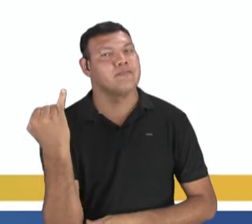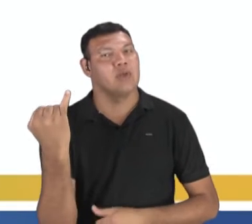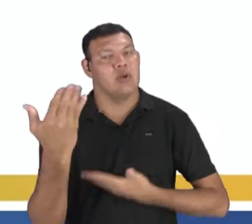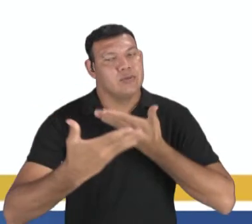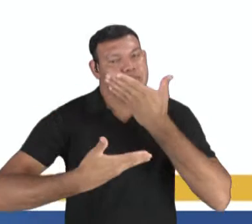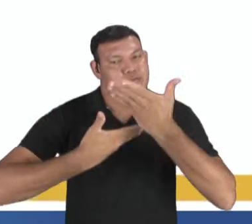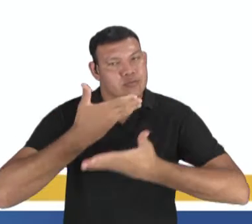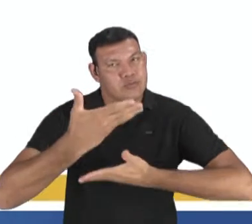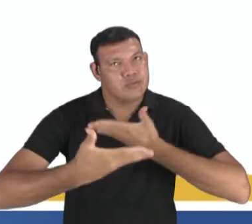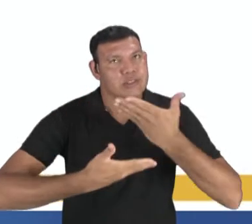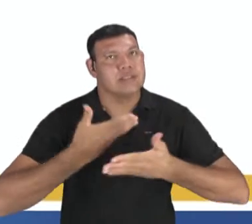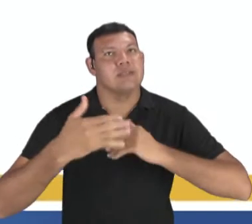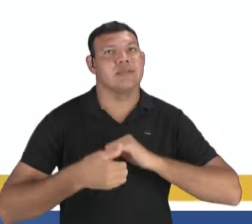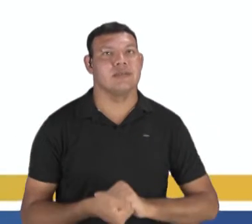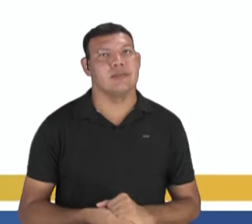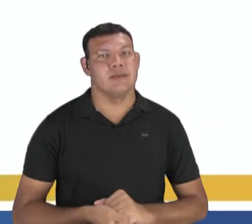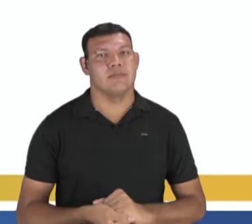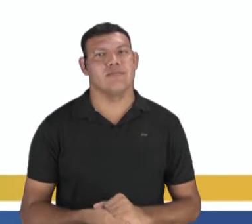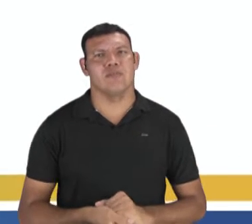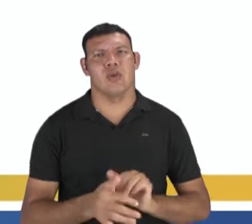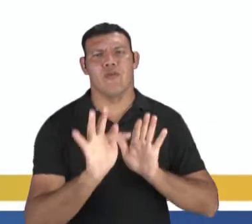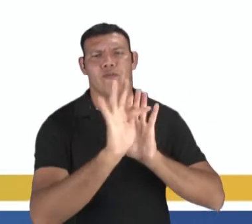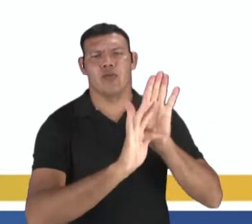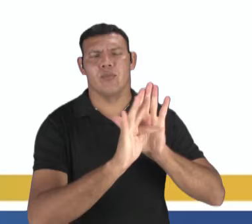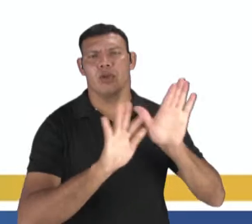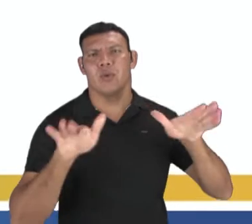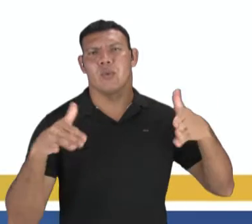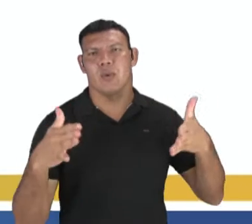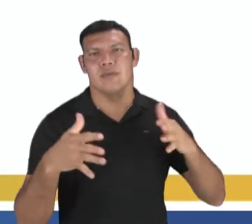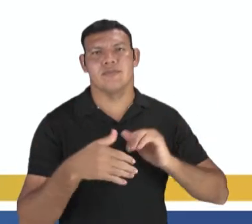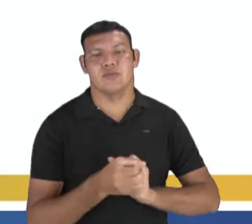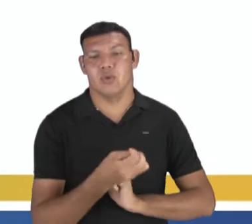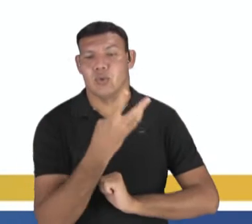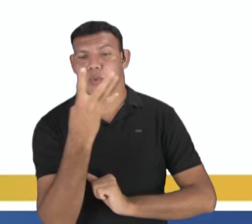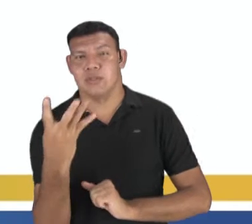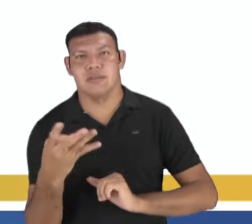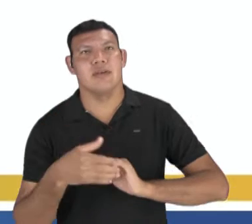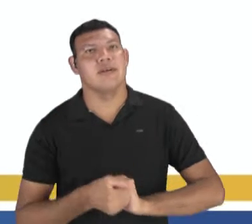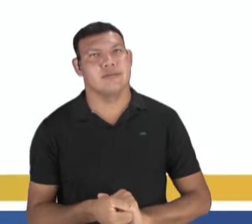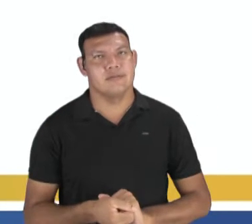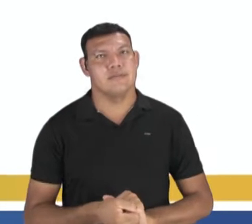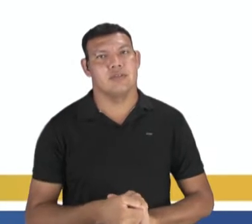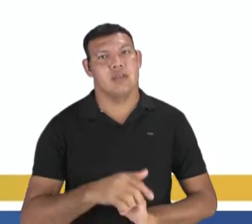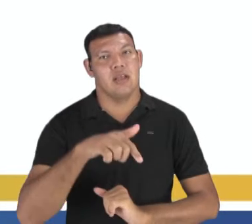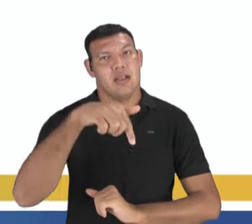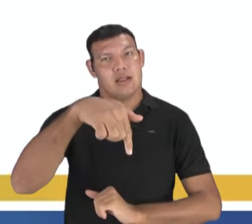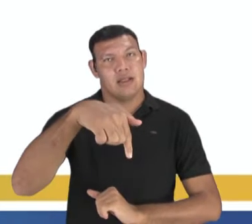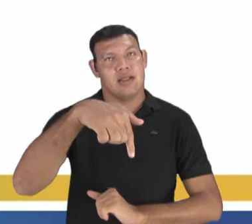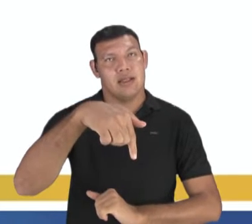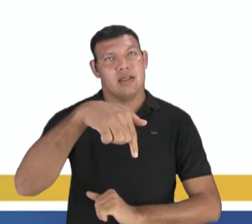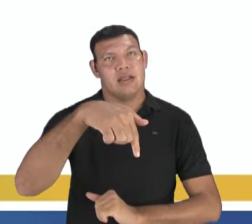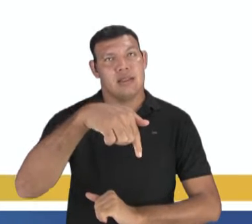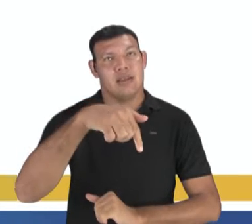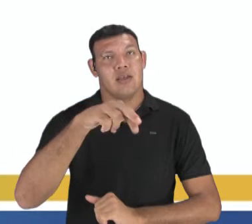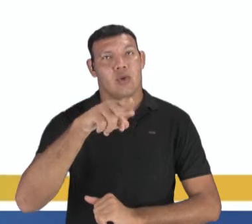interação. Quantidade de movimento, pessoal, como é que eu calculo? Massa, né, vezes a